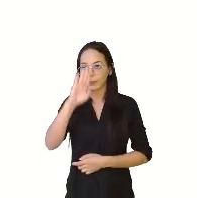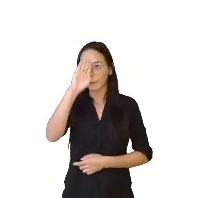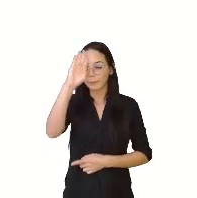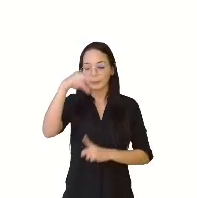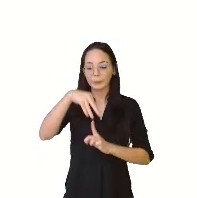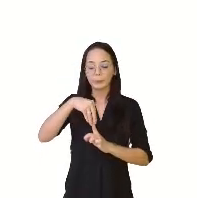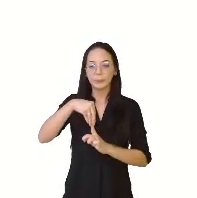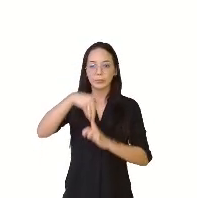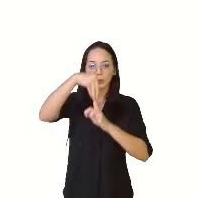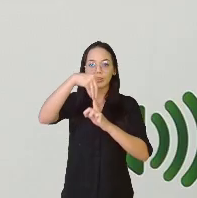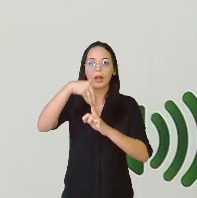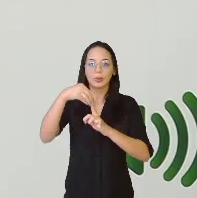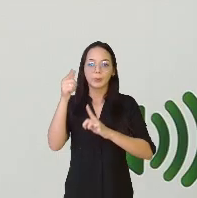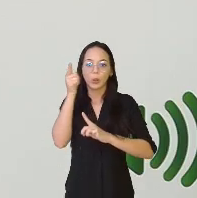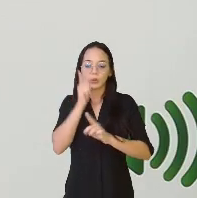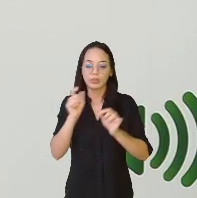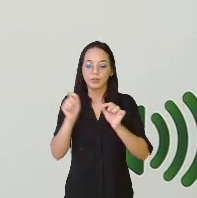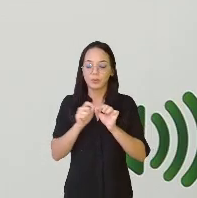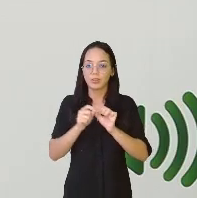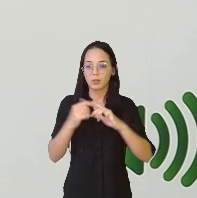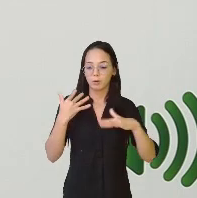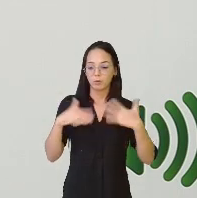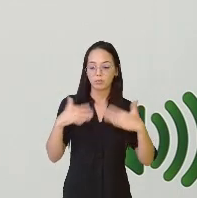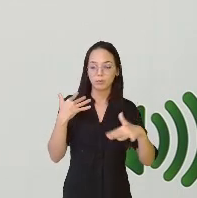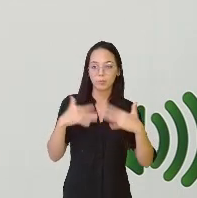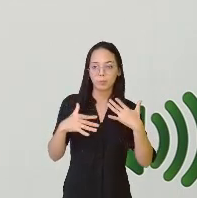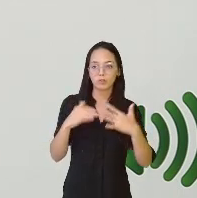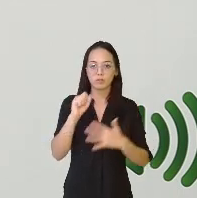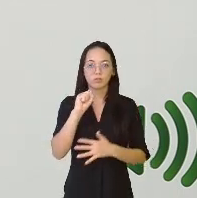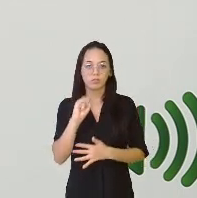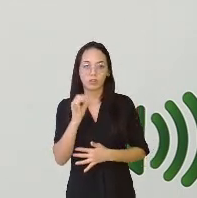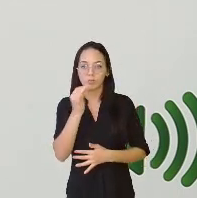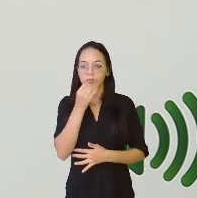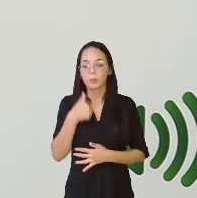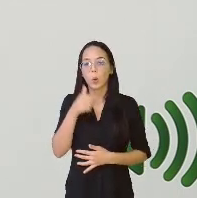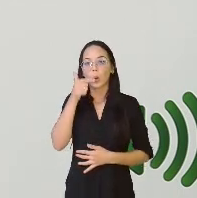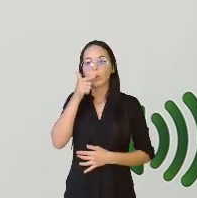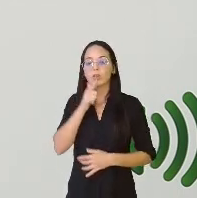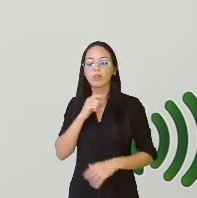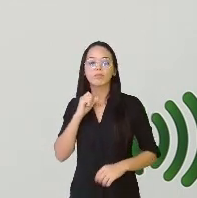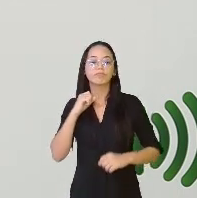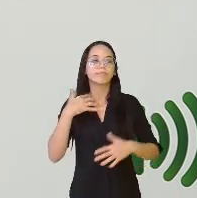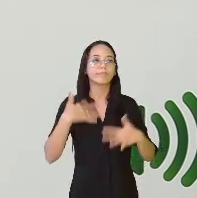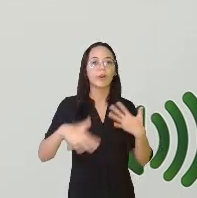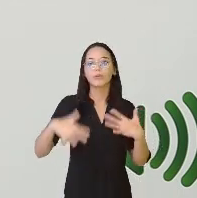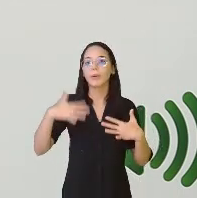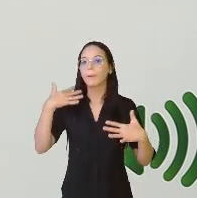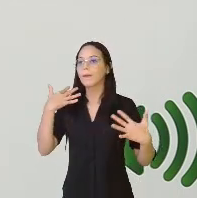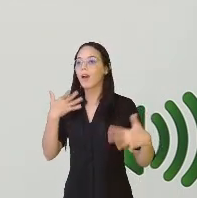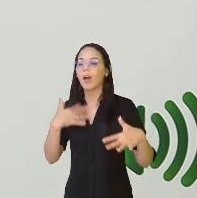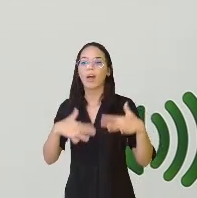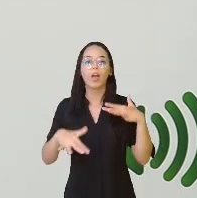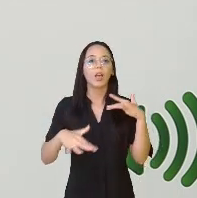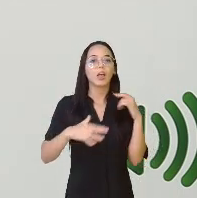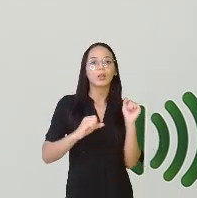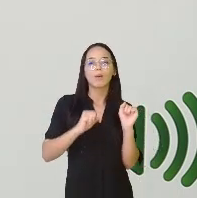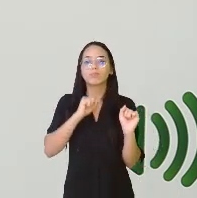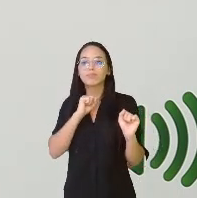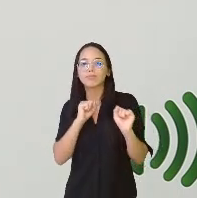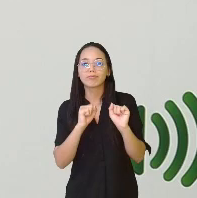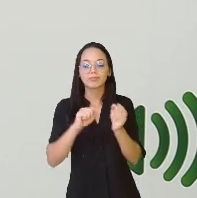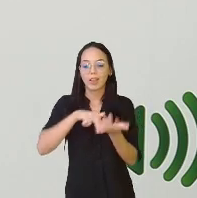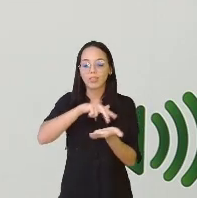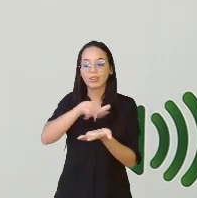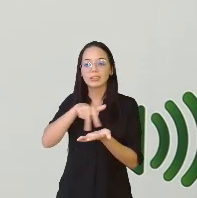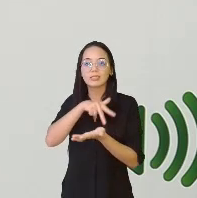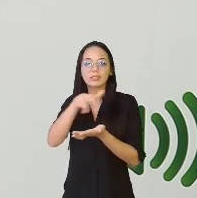prioridade para funcionar ou não, certo? Se a gente consegue se mover, se a gente consegue dançar, se